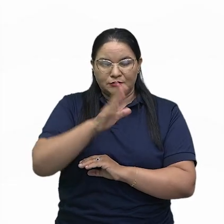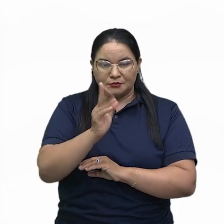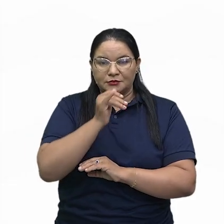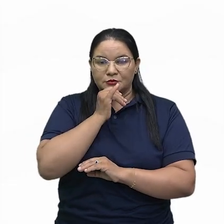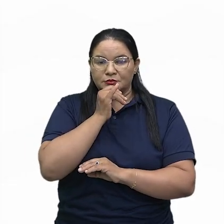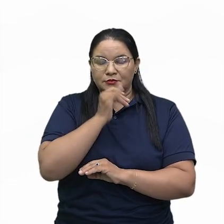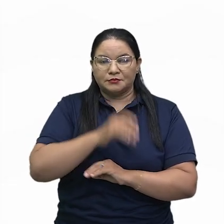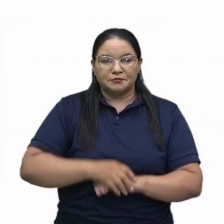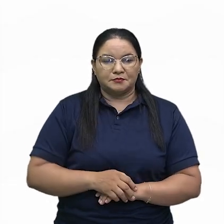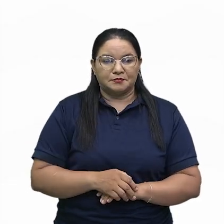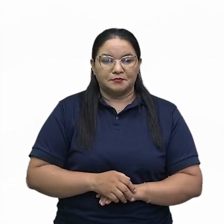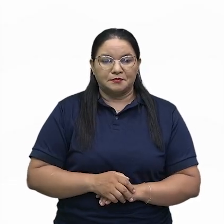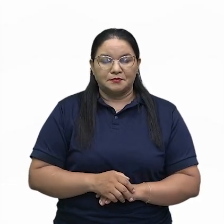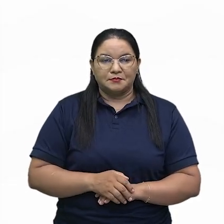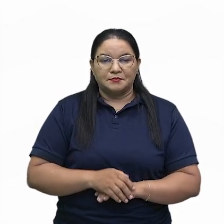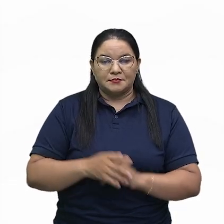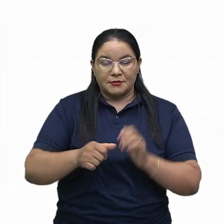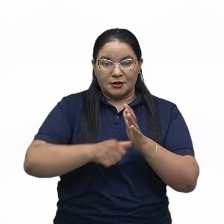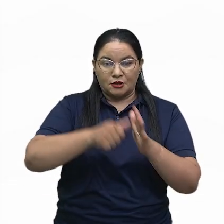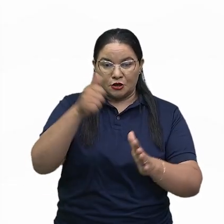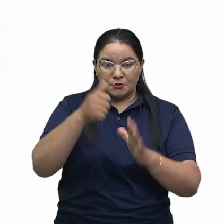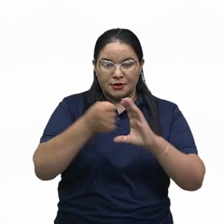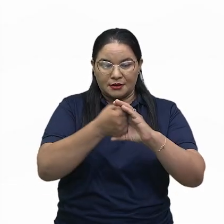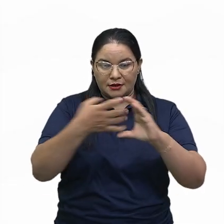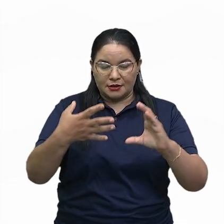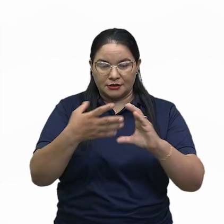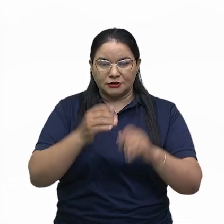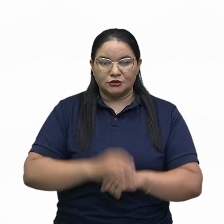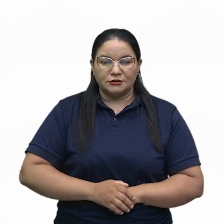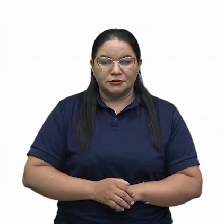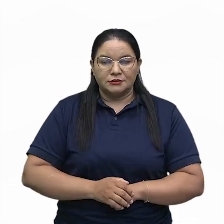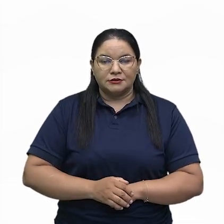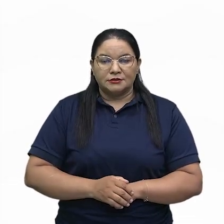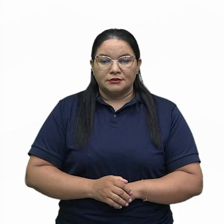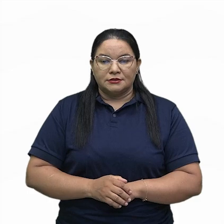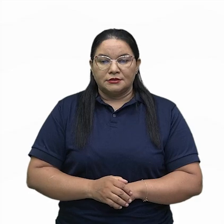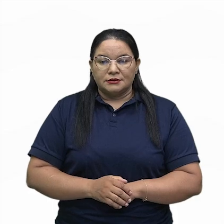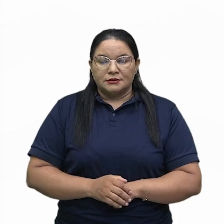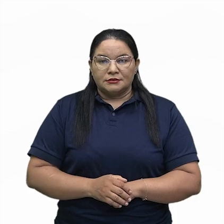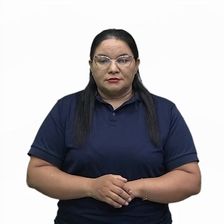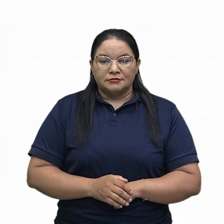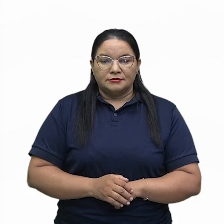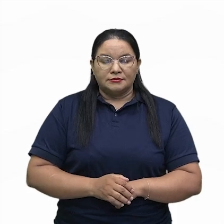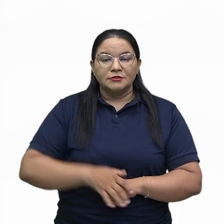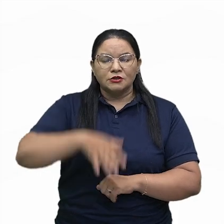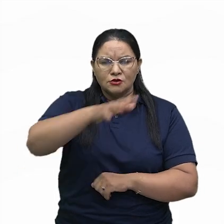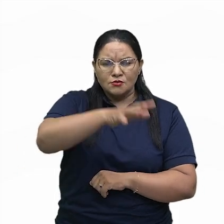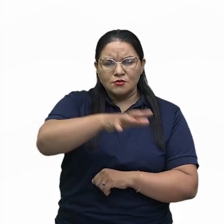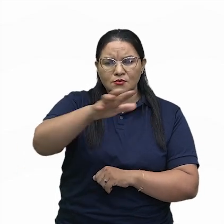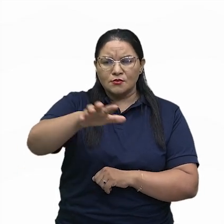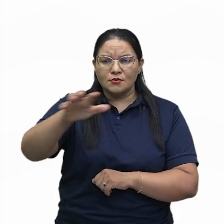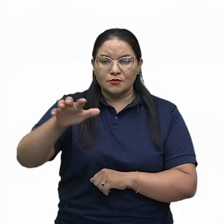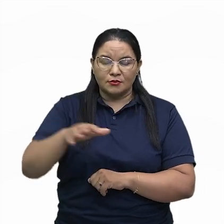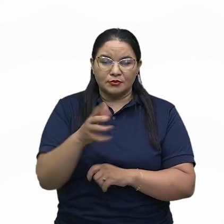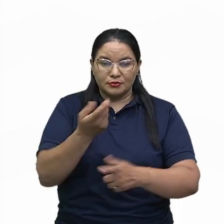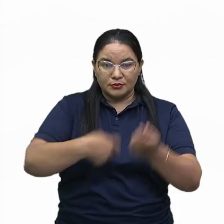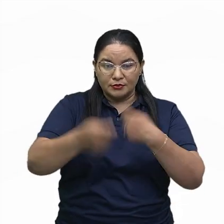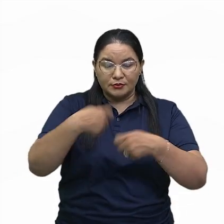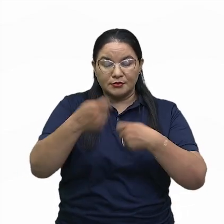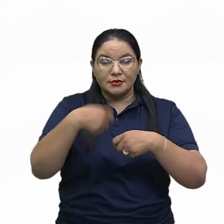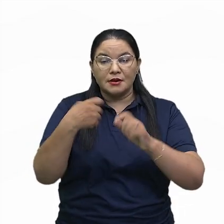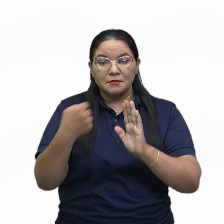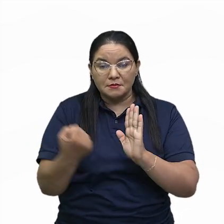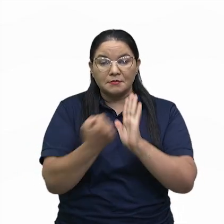da economia. Primeira característica mais geral, tá? É que esses setores da economia, eles marcam ali,